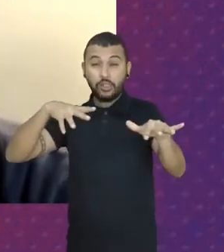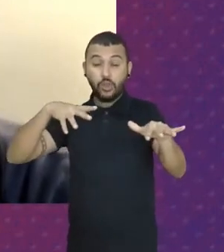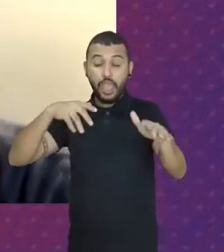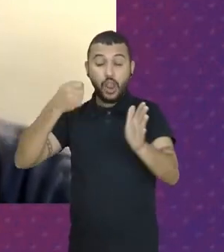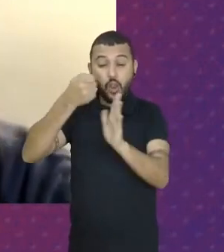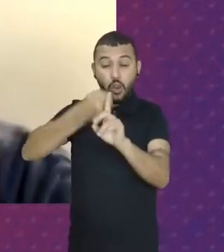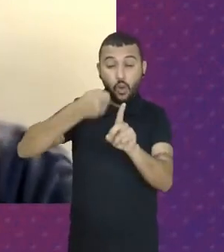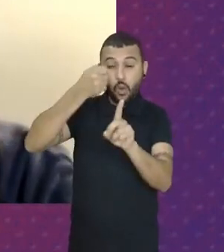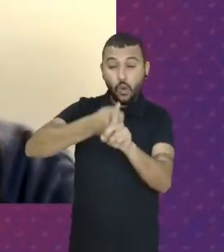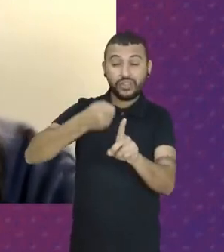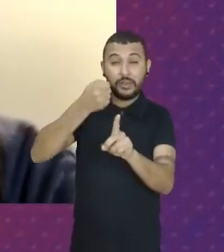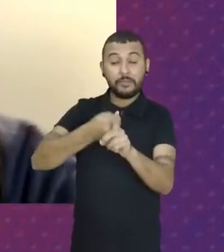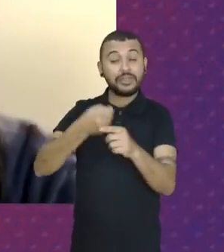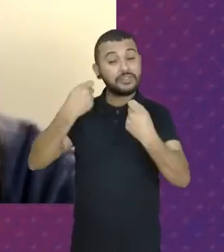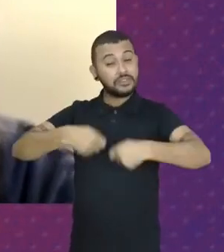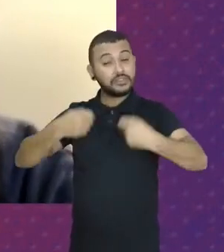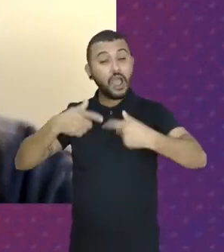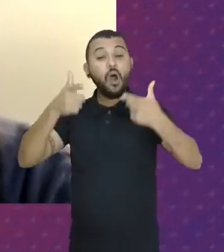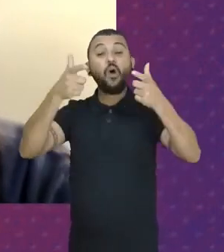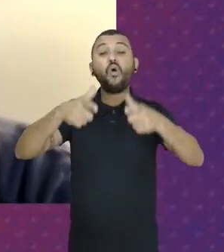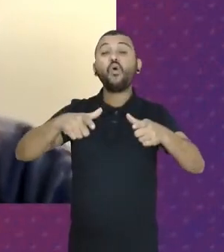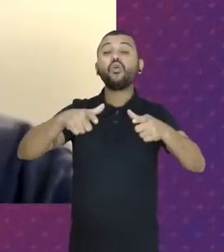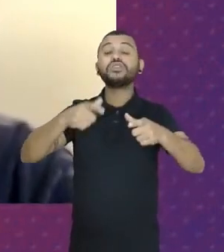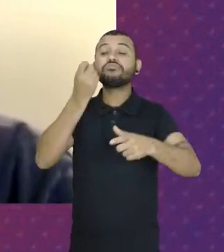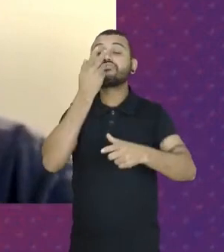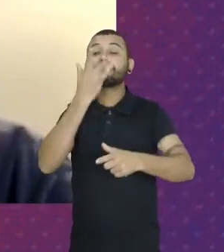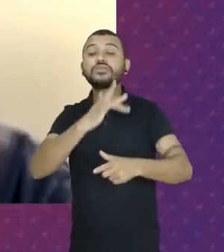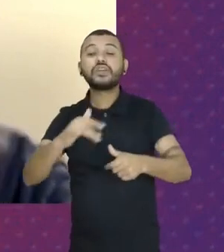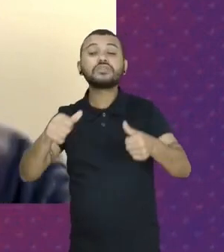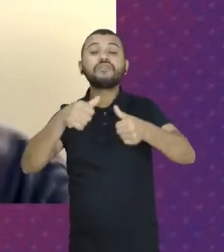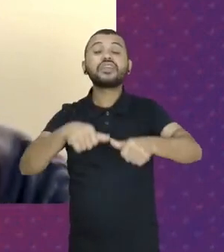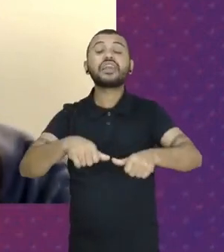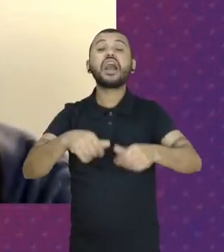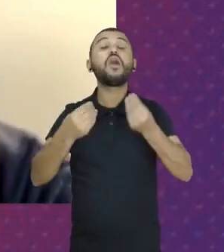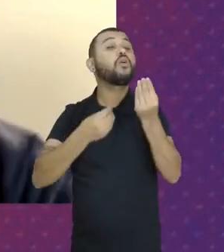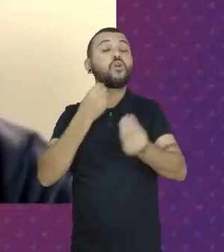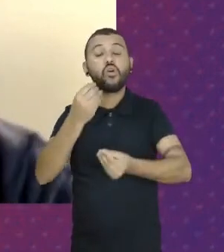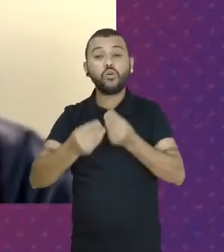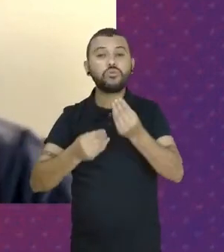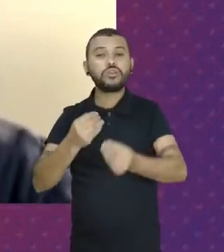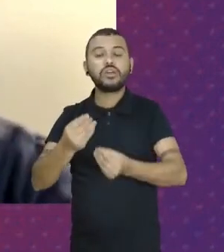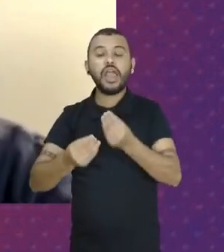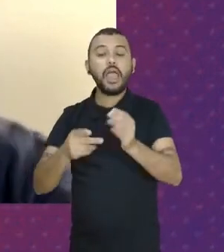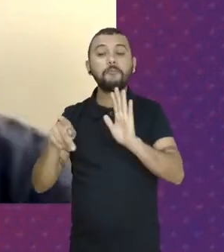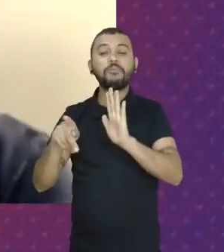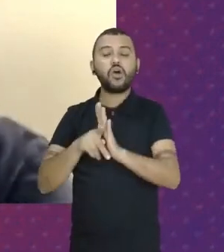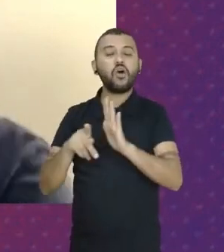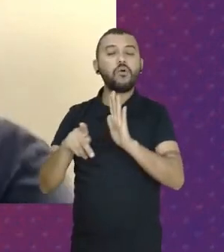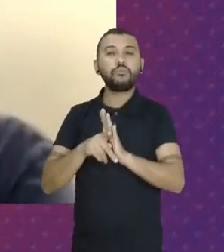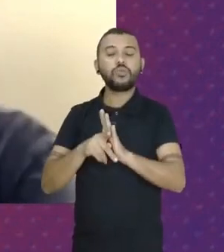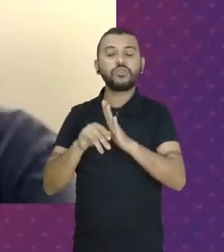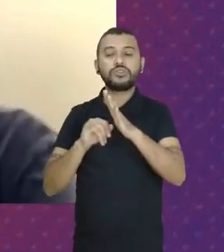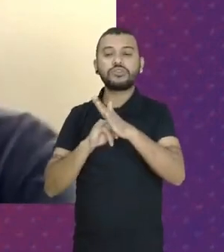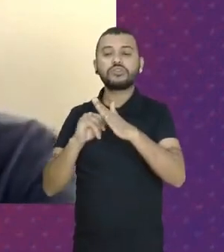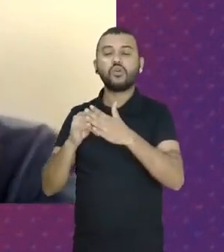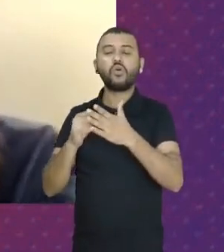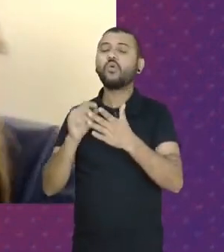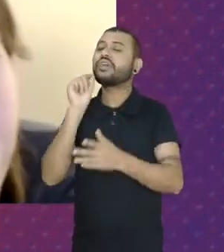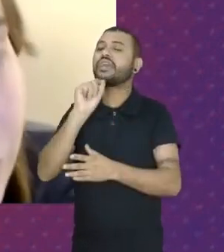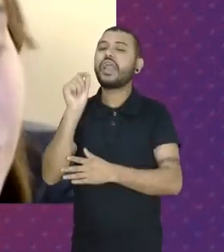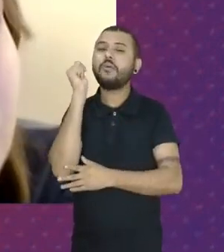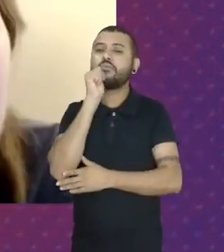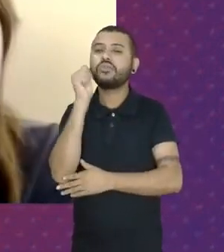por creches, né, um movimento que inclusive faz parte da fundação do que é o feminismo no